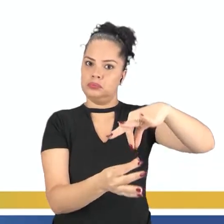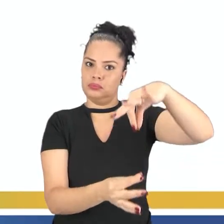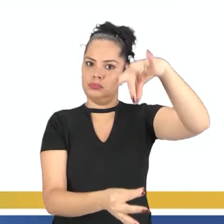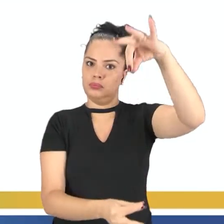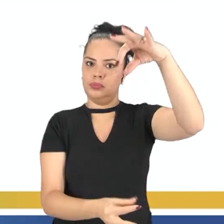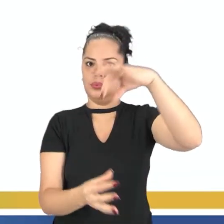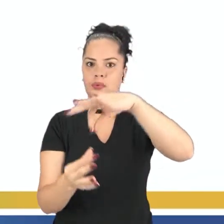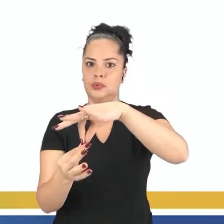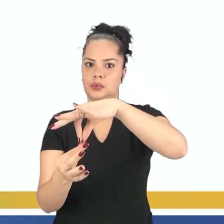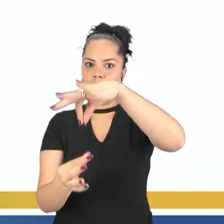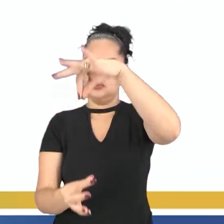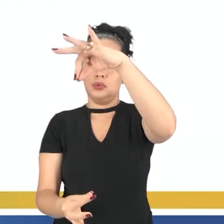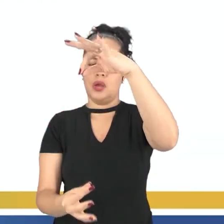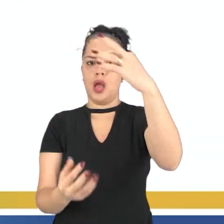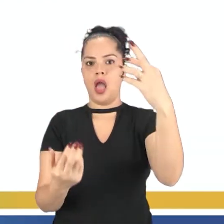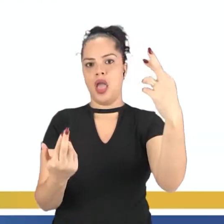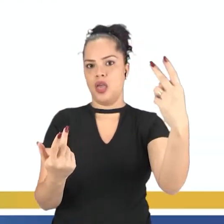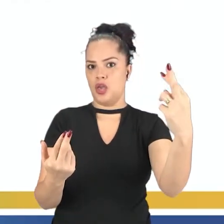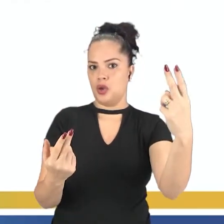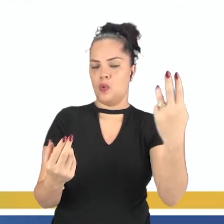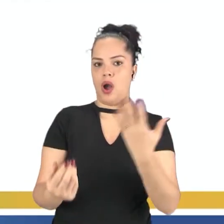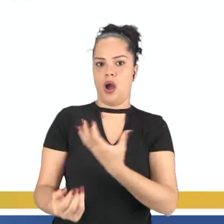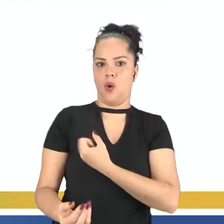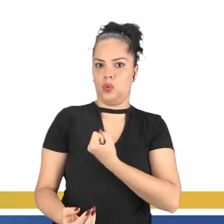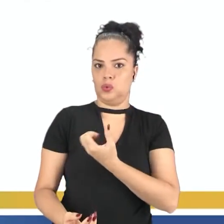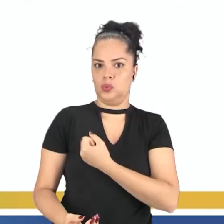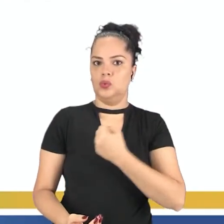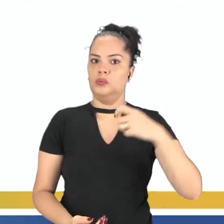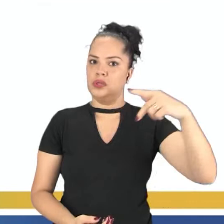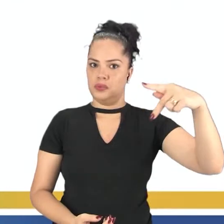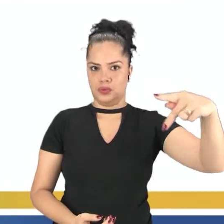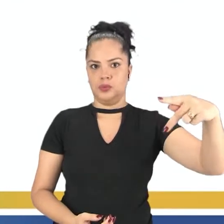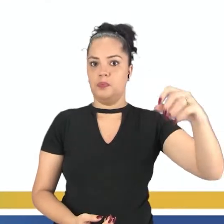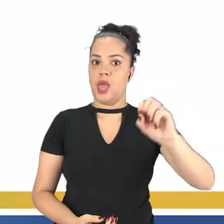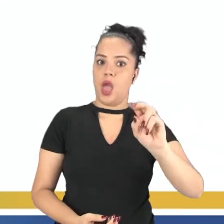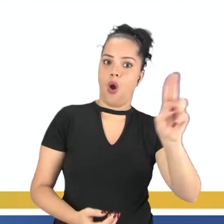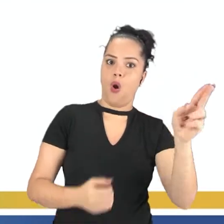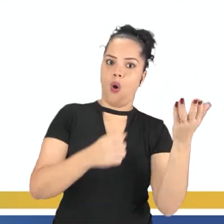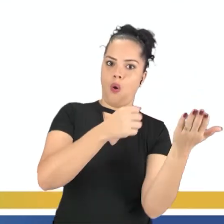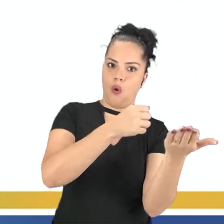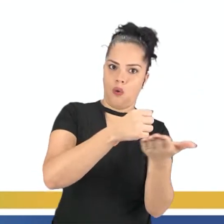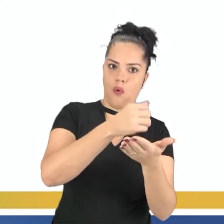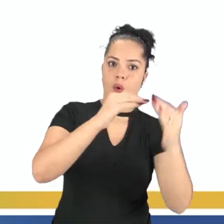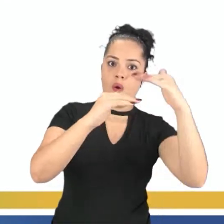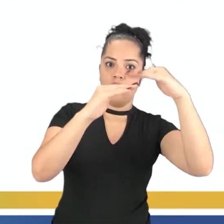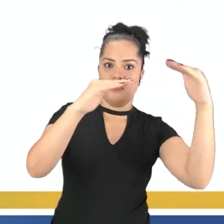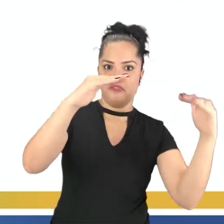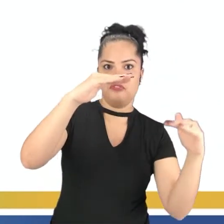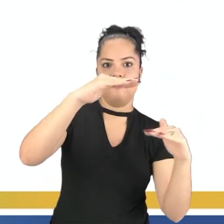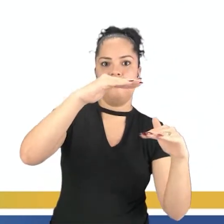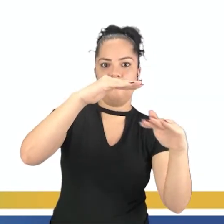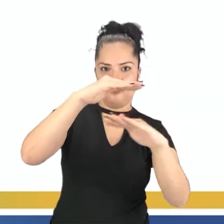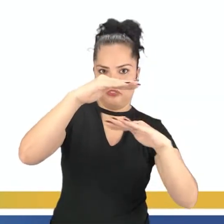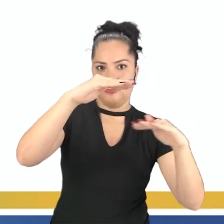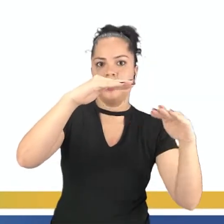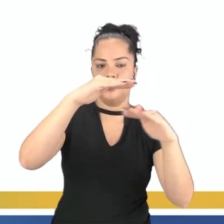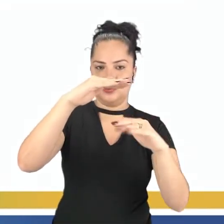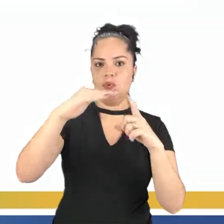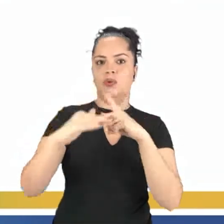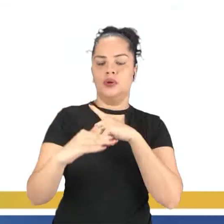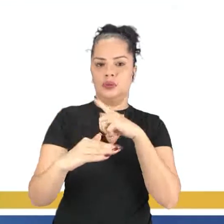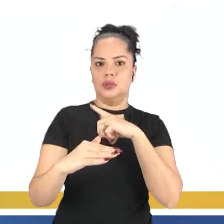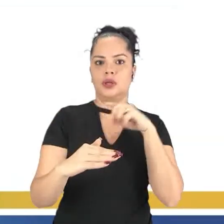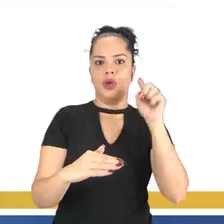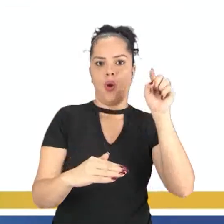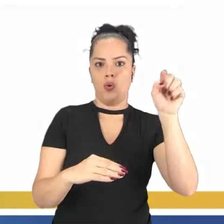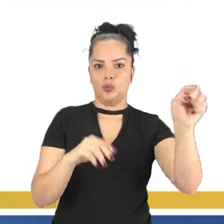inferior a esse número de P. A superfície esférica é, no caso, formada pela união de todos os pontos que estão